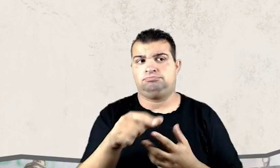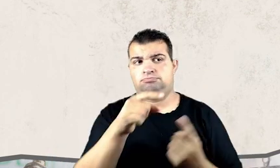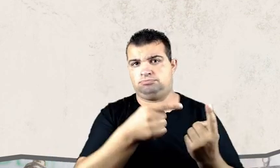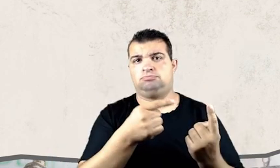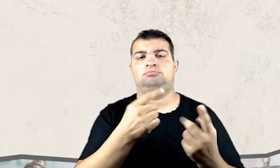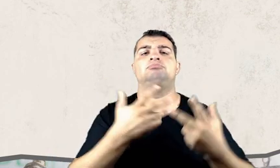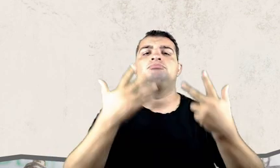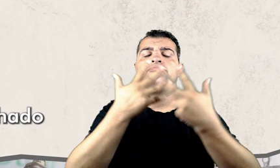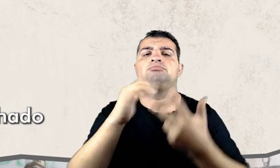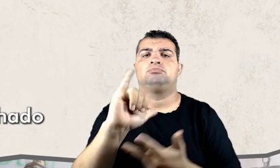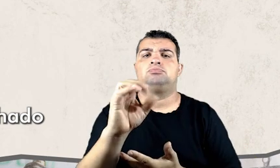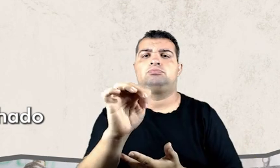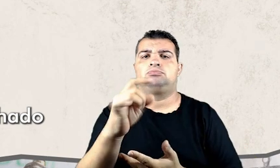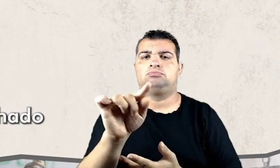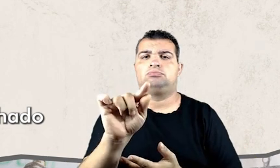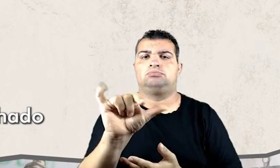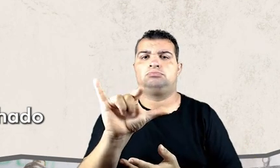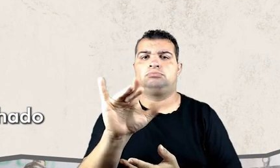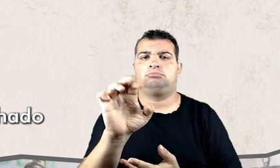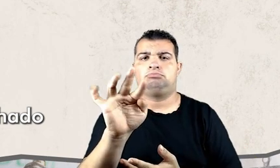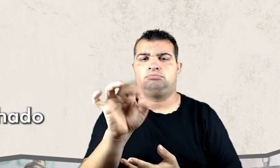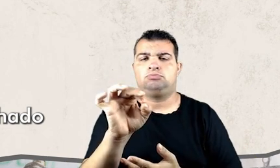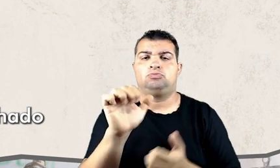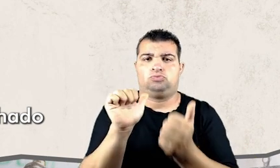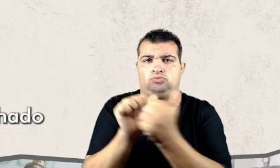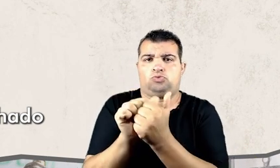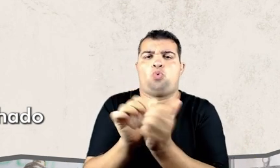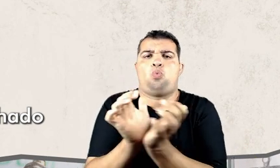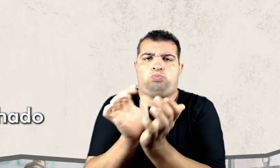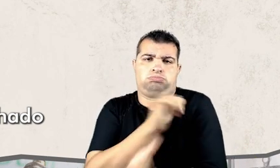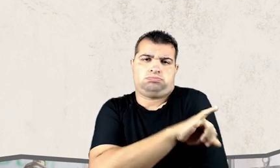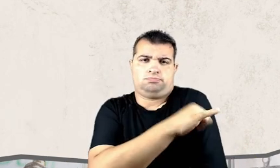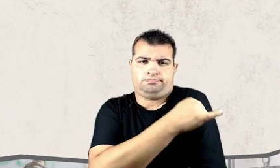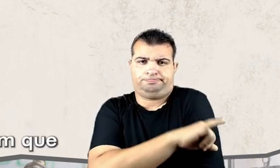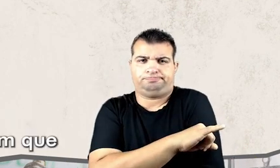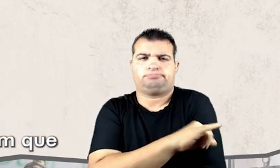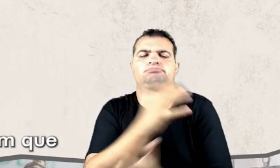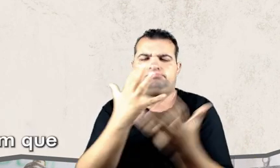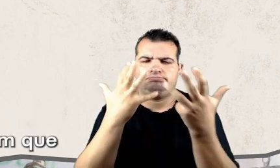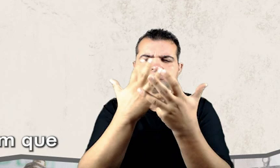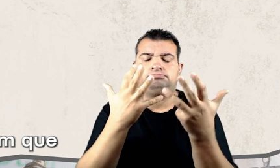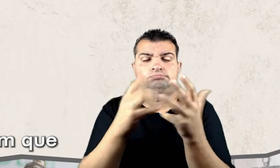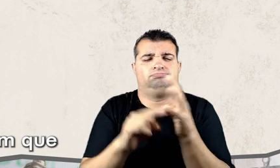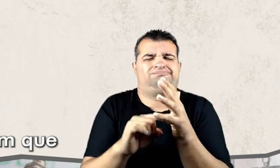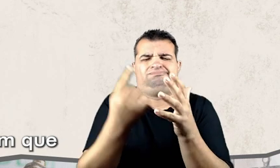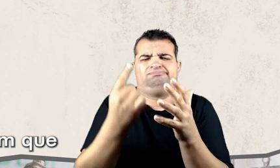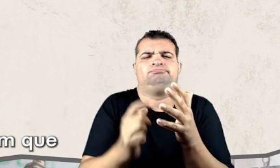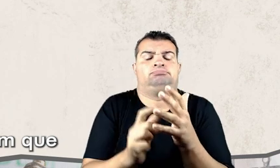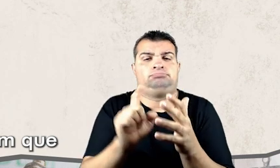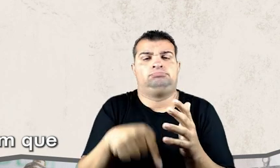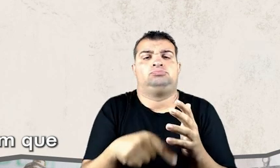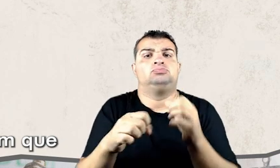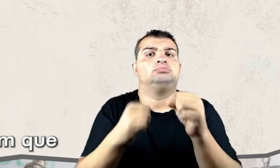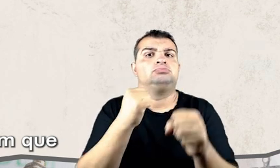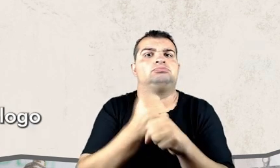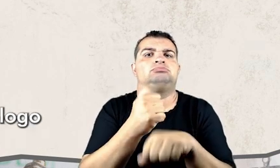Esse é o João Gilberto, cantando Corcovado, acompanhado do grupo Os Cariocas. E dentre tantas primeiras vezes,